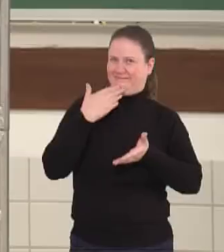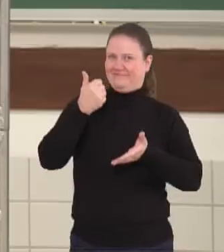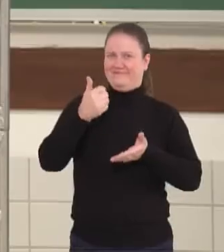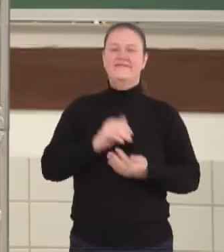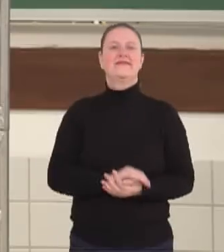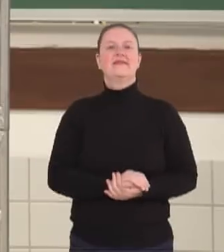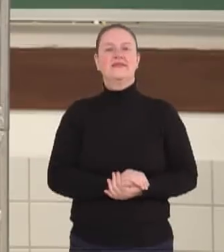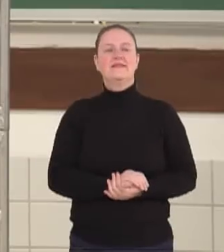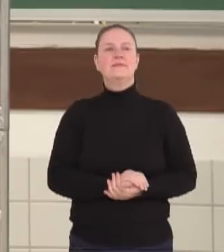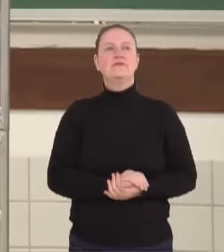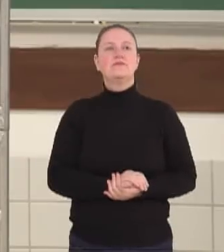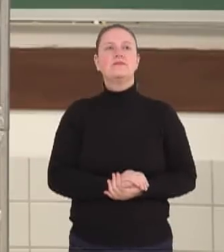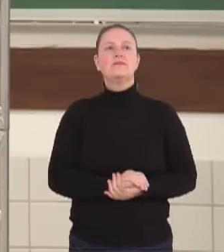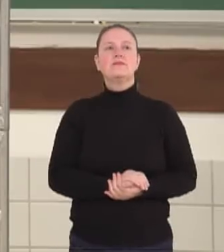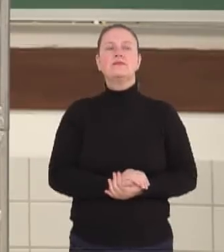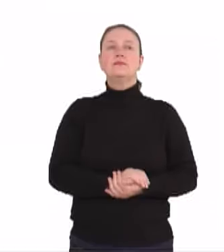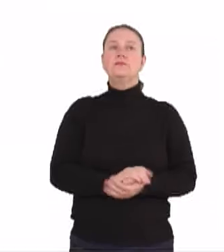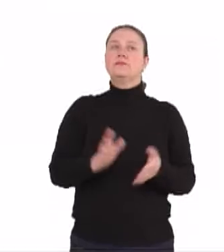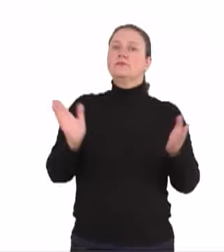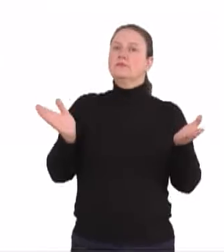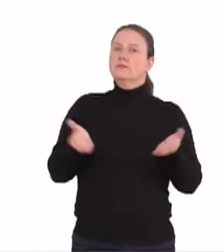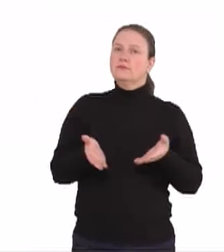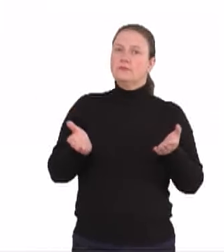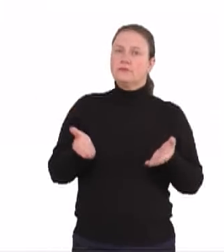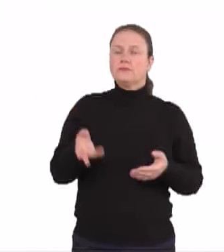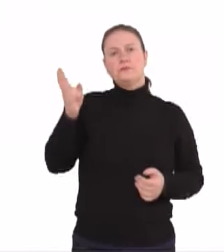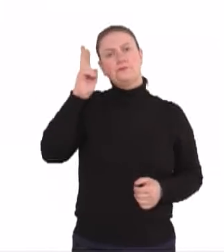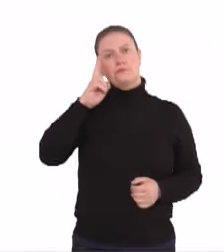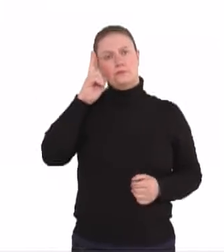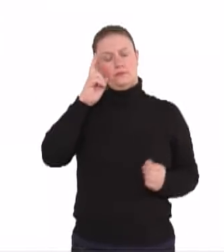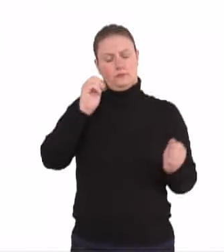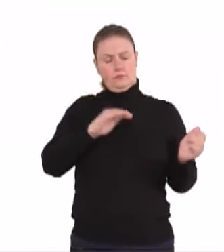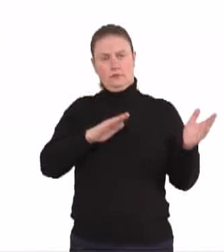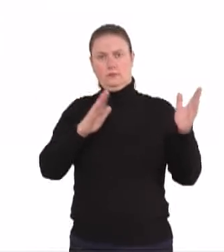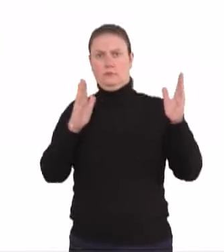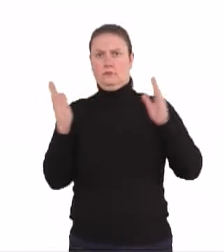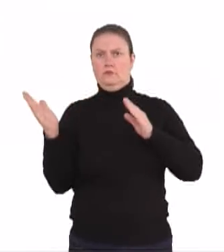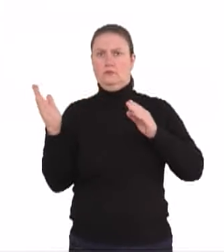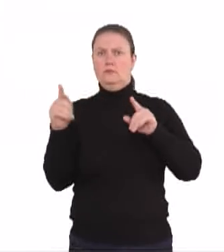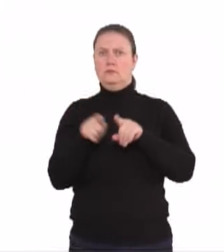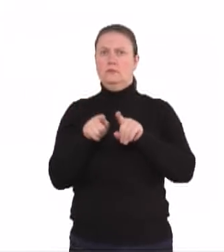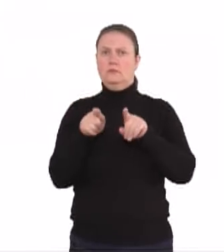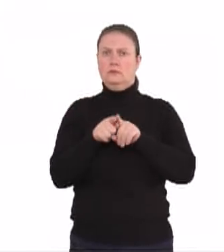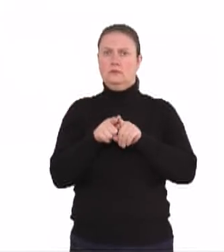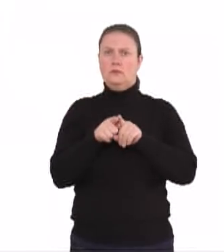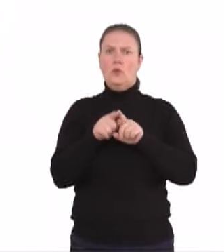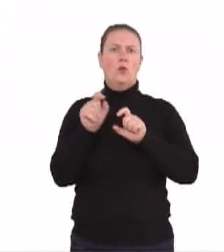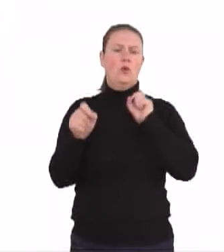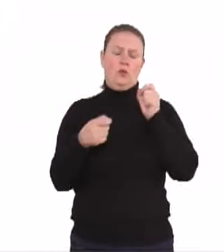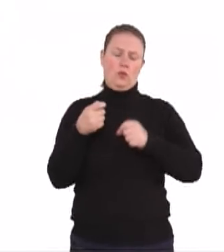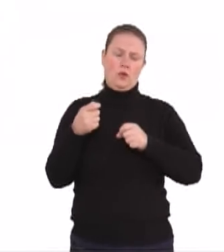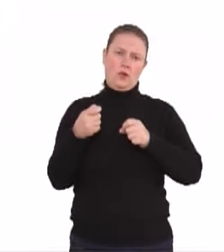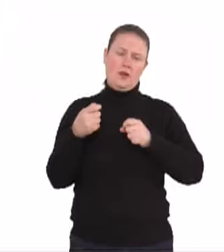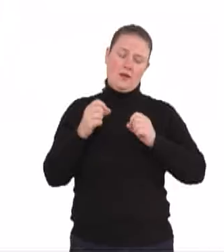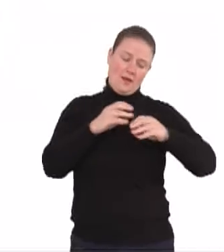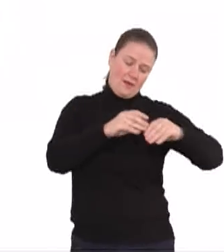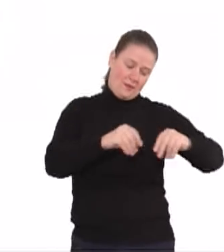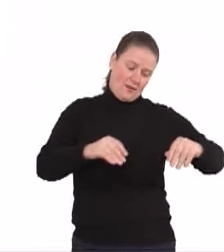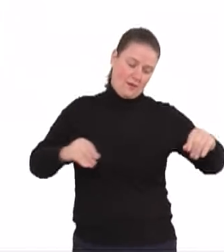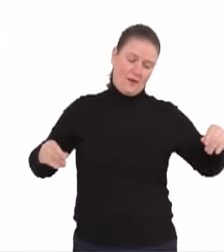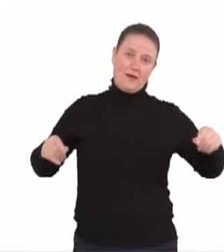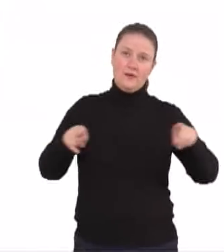ok? Então, as histórias relatam o nascimento da terra e a celebração da natureza para